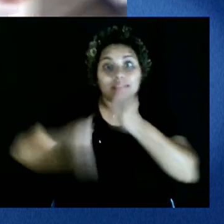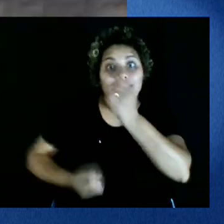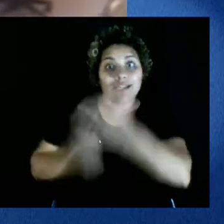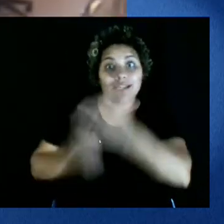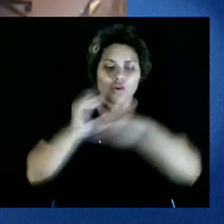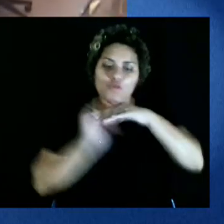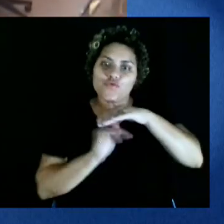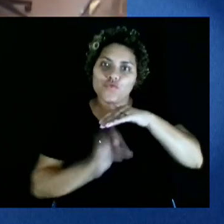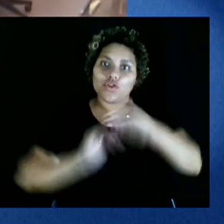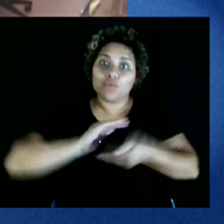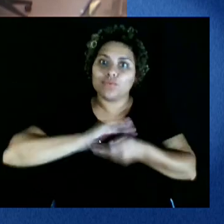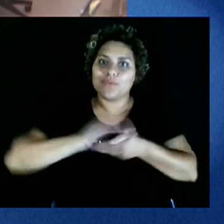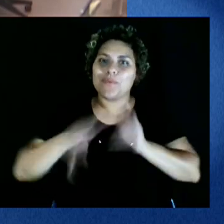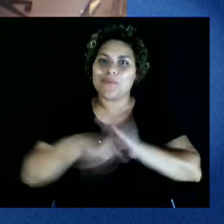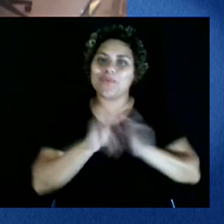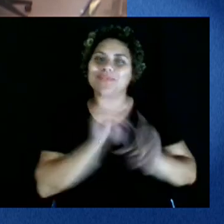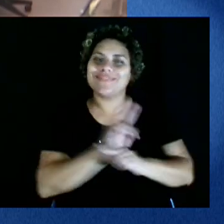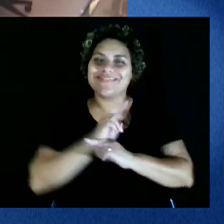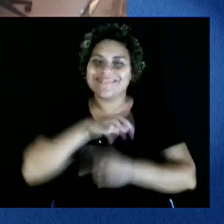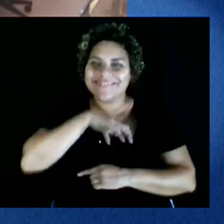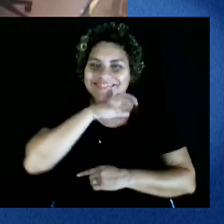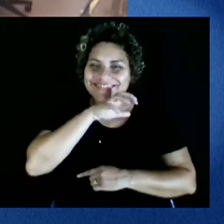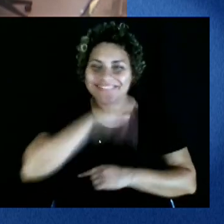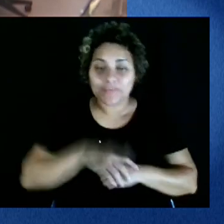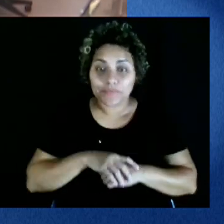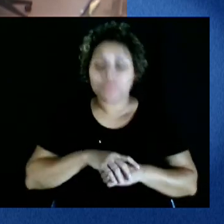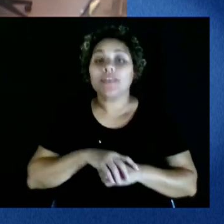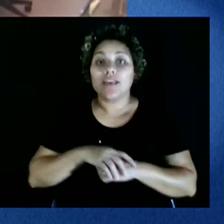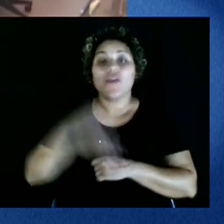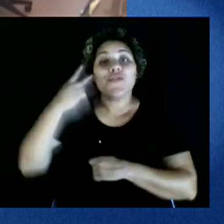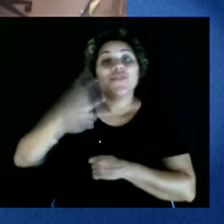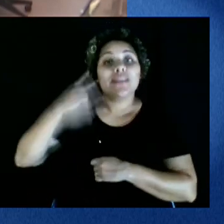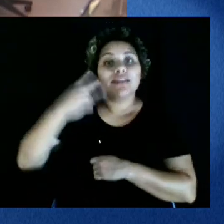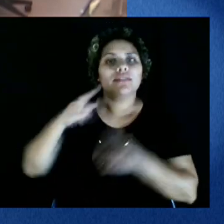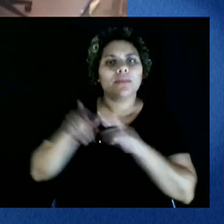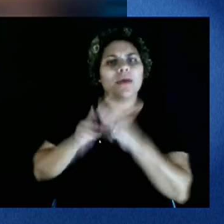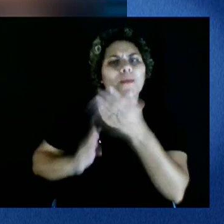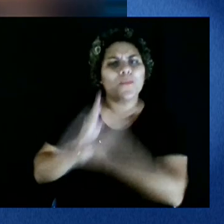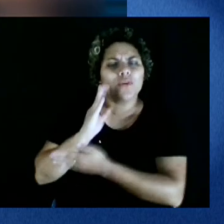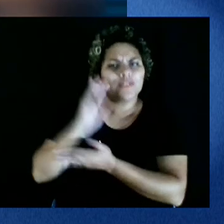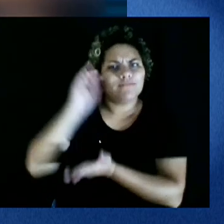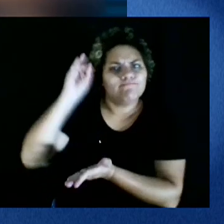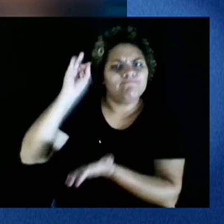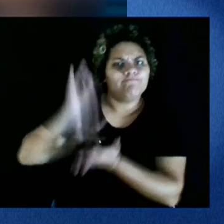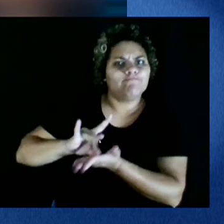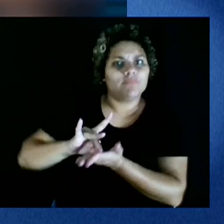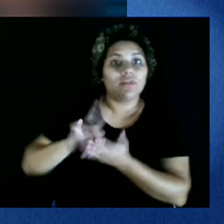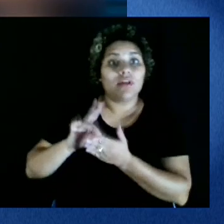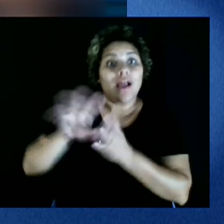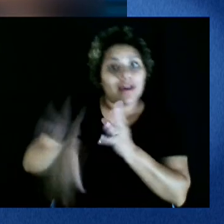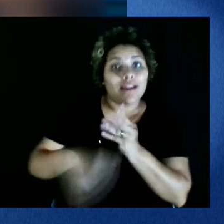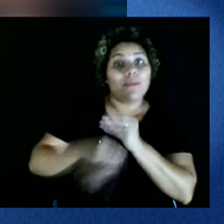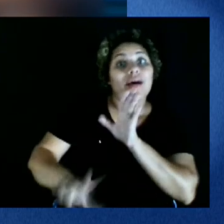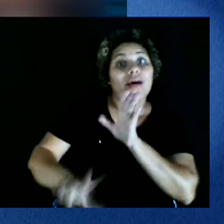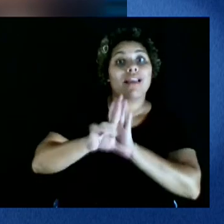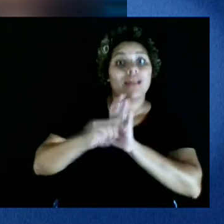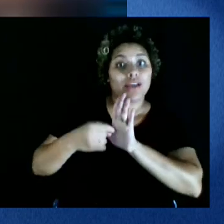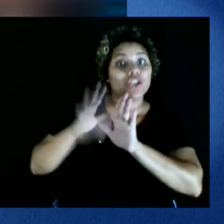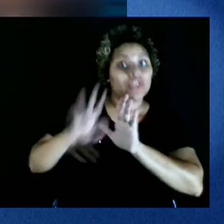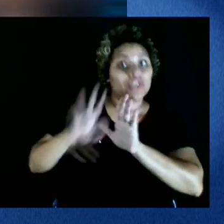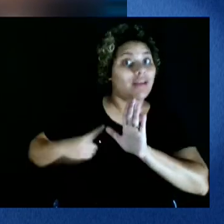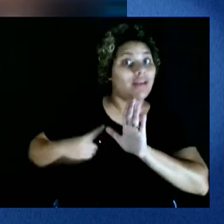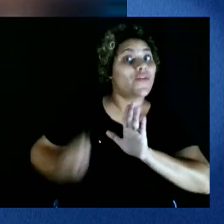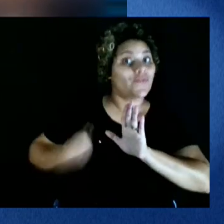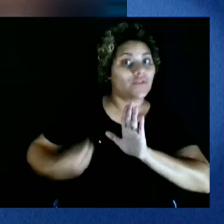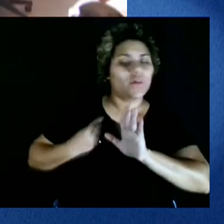Animal. Vereadores também aprovam, em definitivo, acréscimo à lei já existente, as quantidades